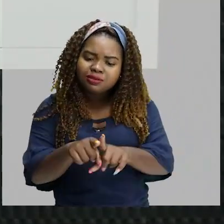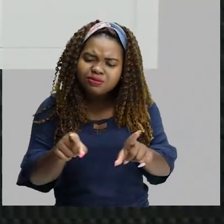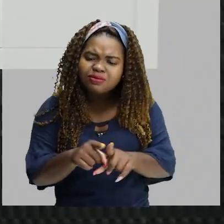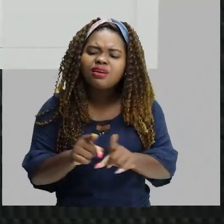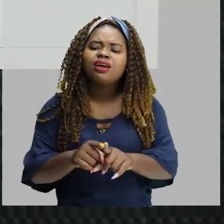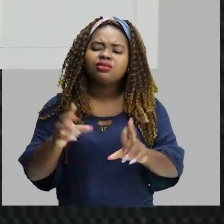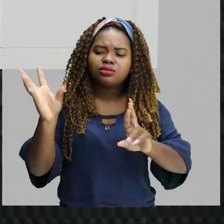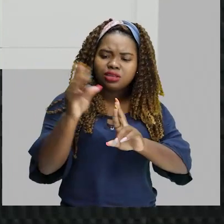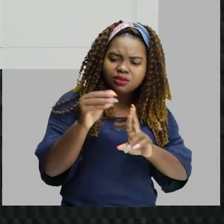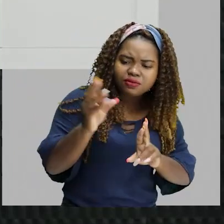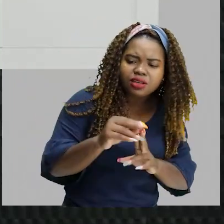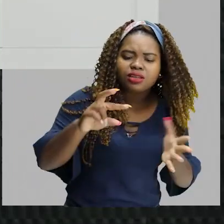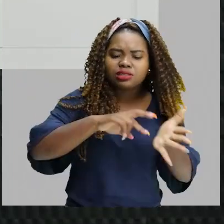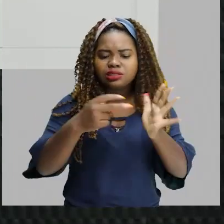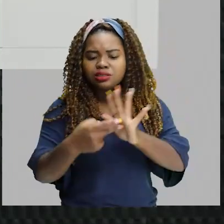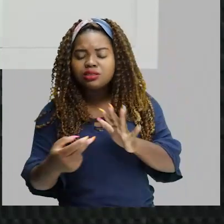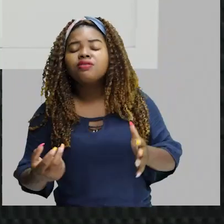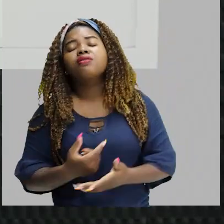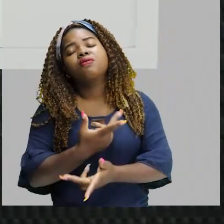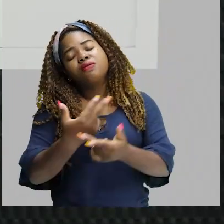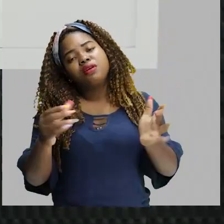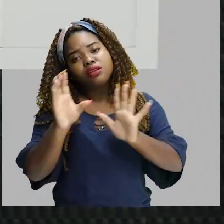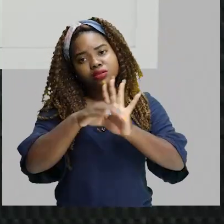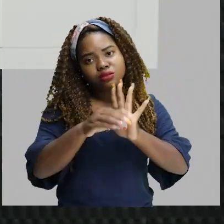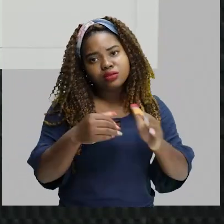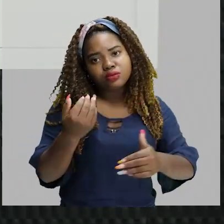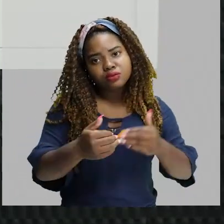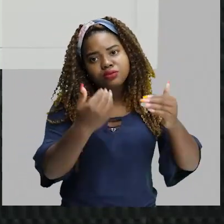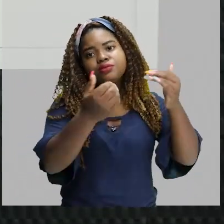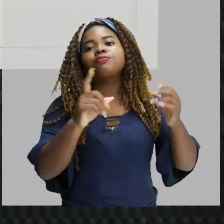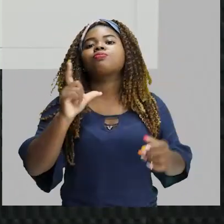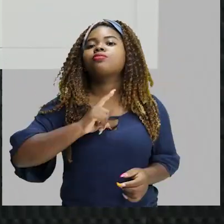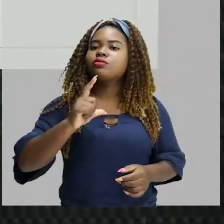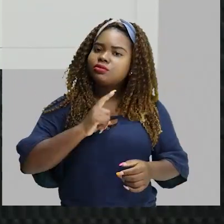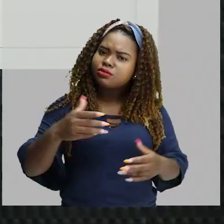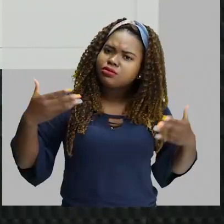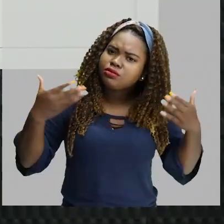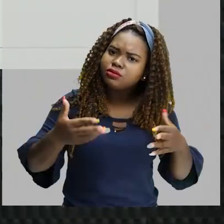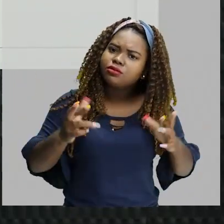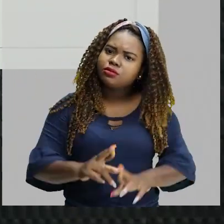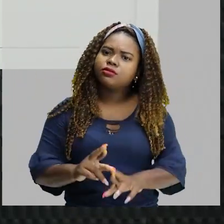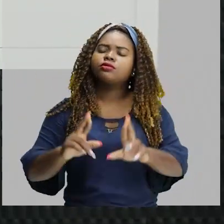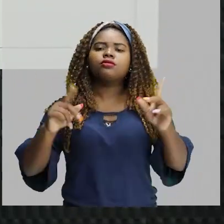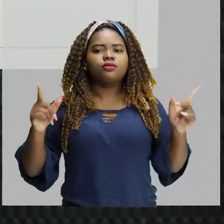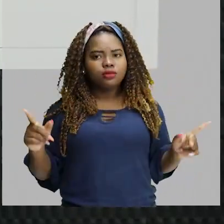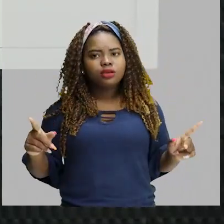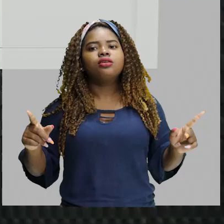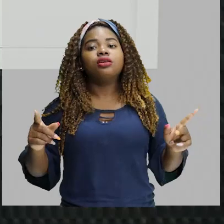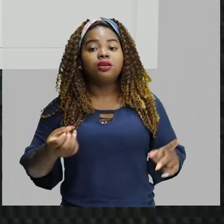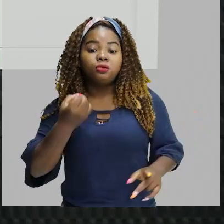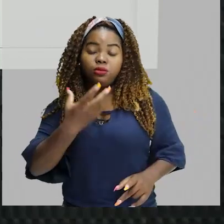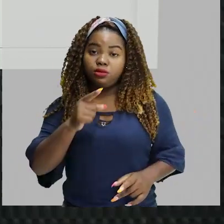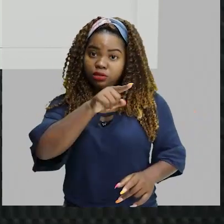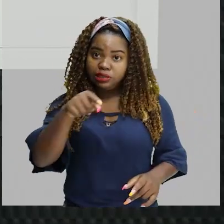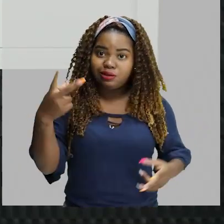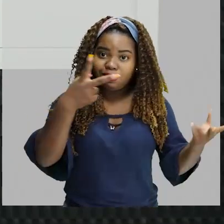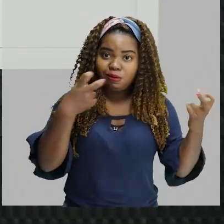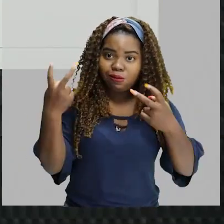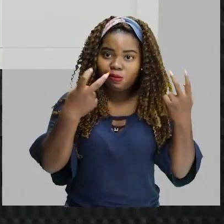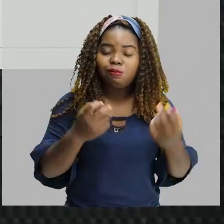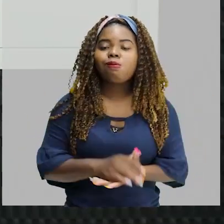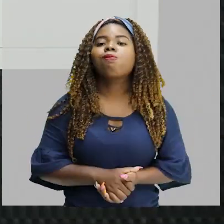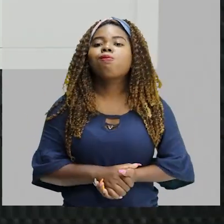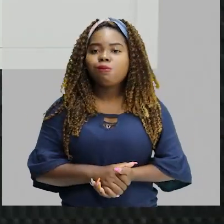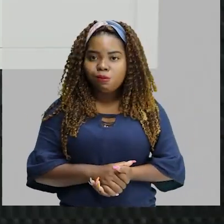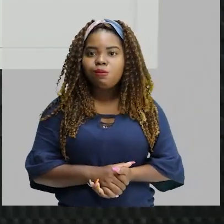outros conceitos que Frege também vai desenvolver. Então nós temos ali focos diferentes, tá? É bom que você perceba isso para